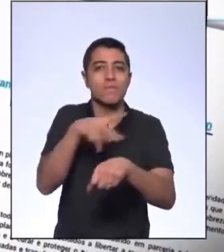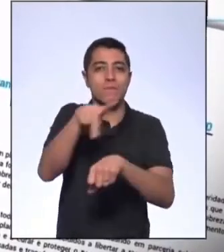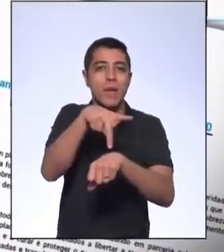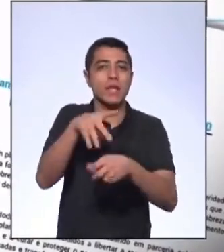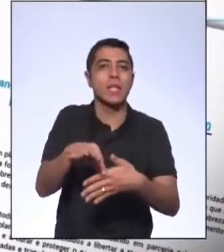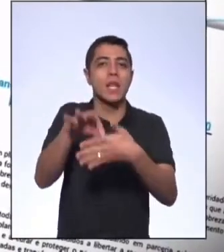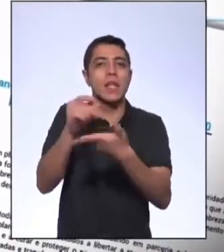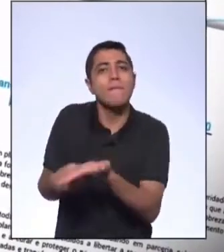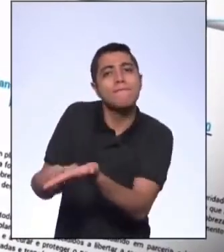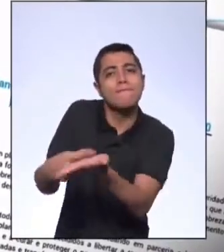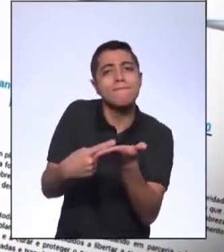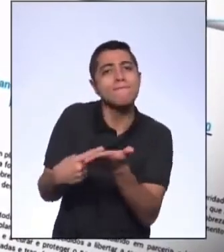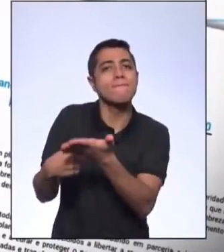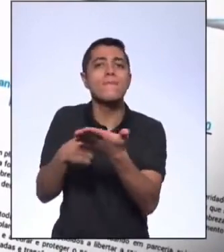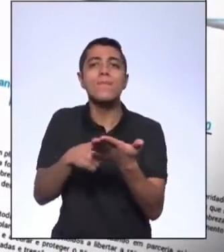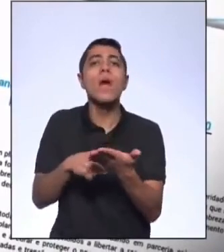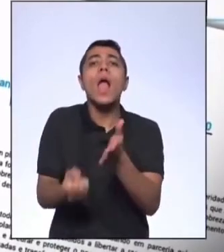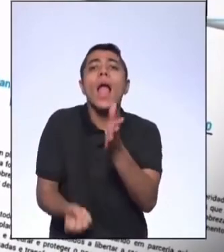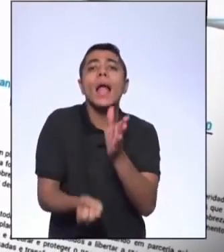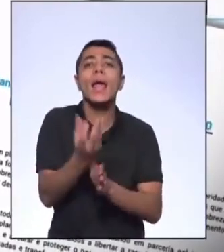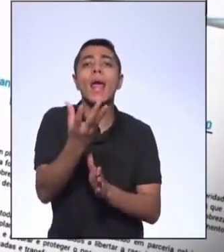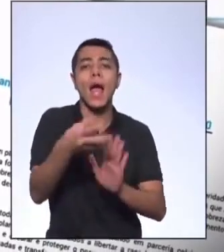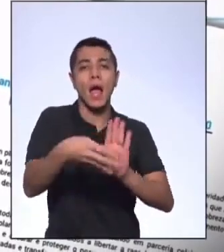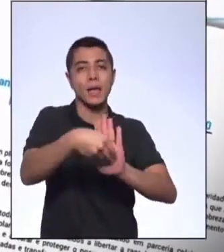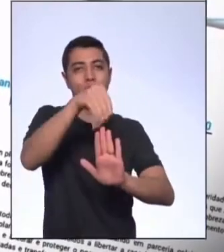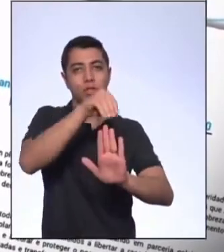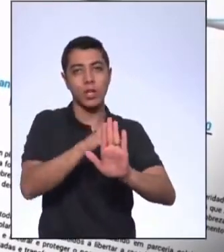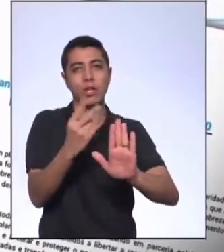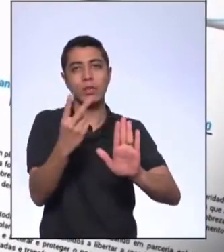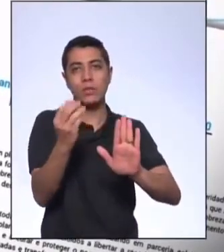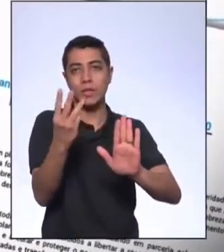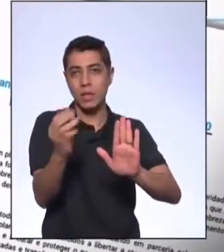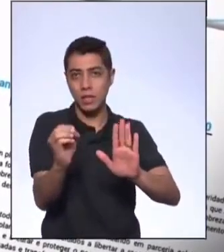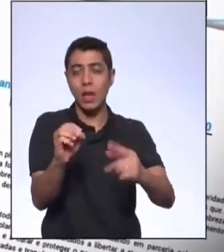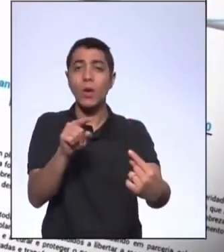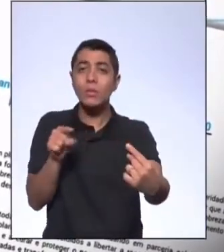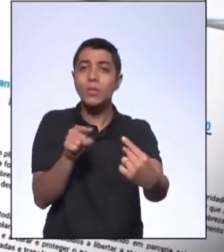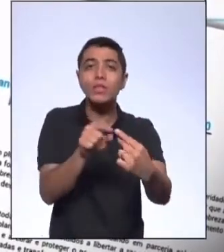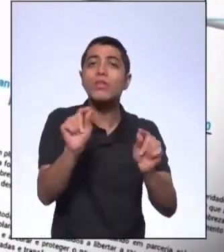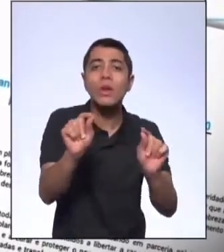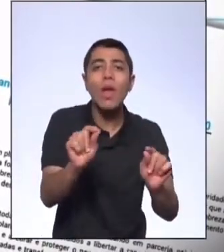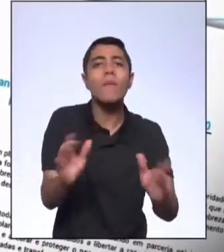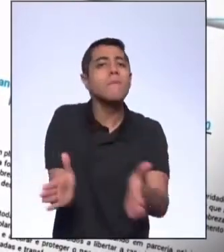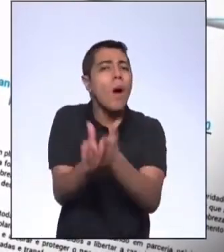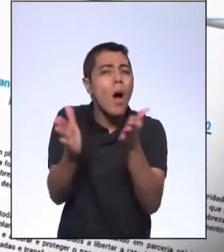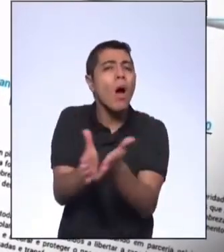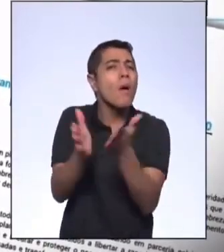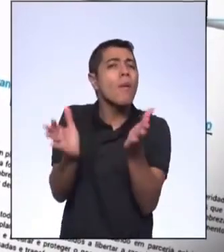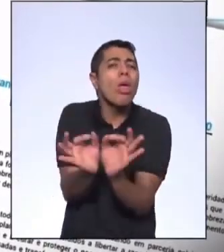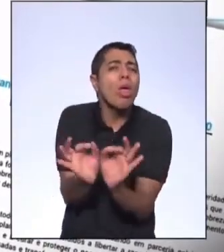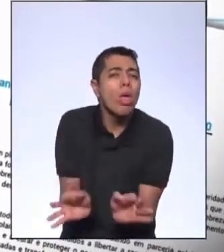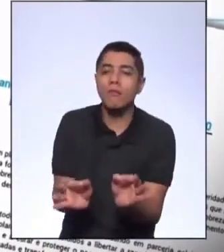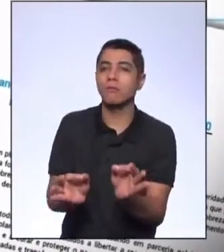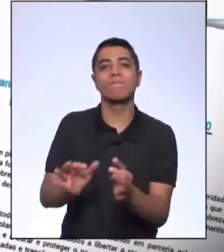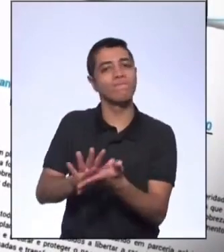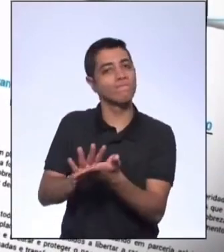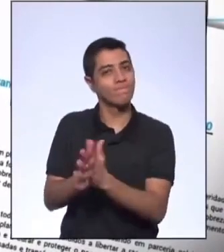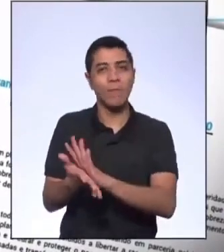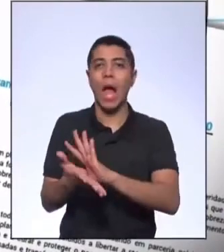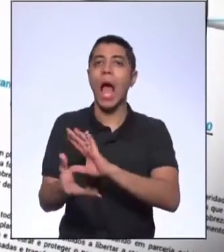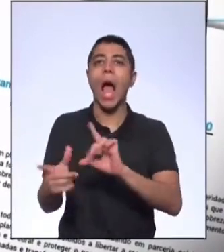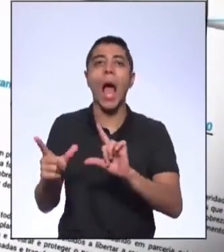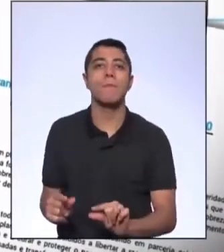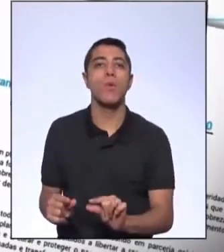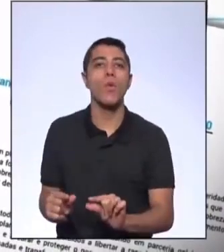ainda mais ambicioso do que seu antecessor buscando erradicar a pobreza extrema combater a desigualdade EA injustiça e